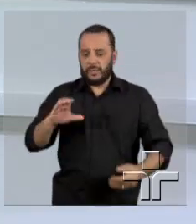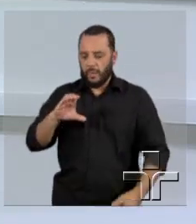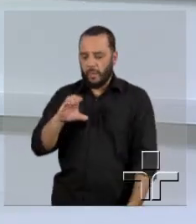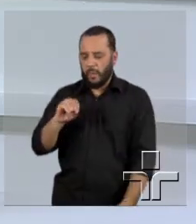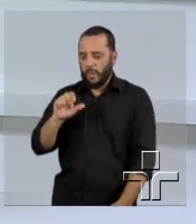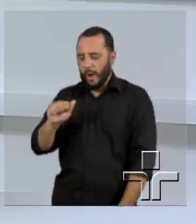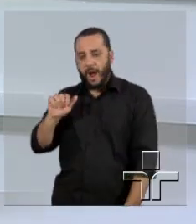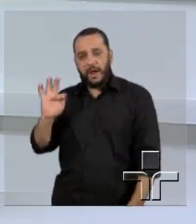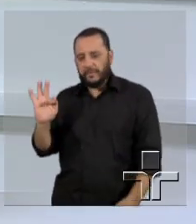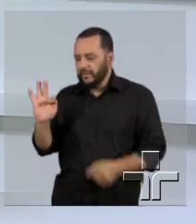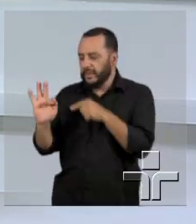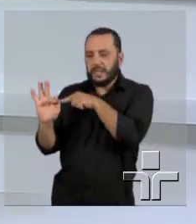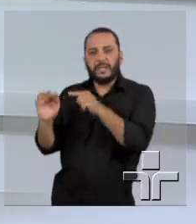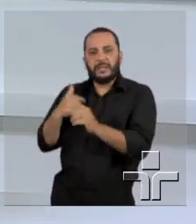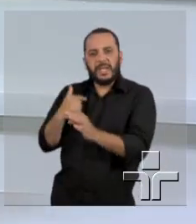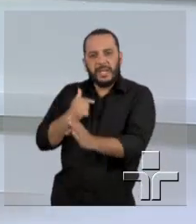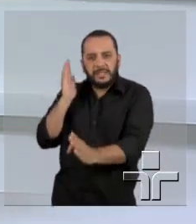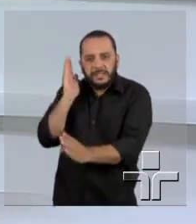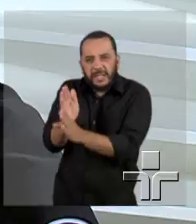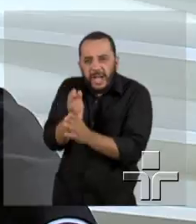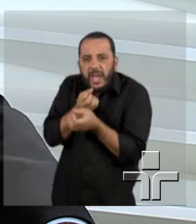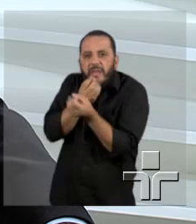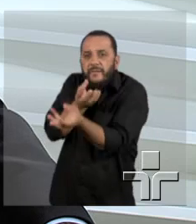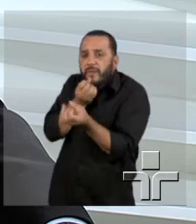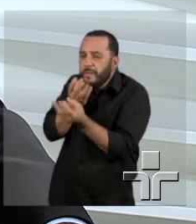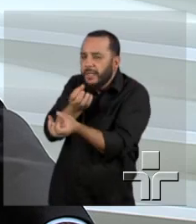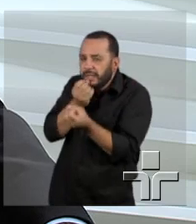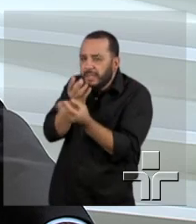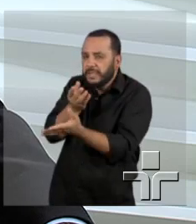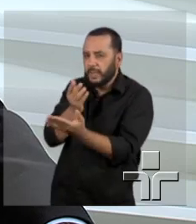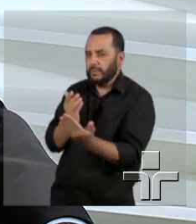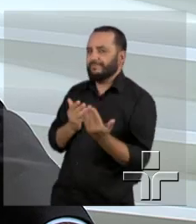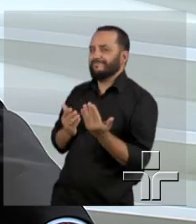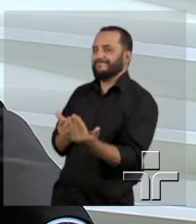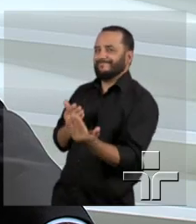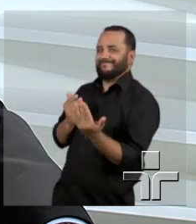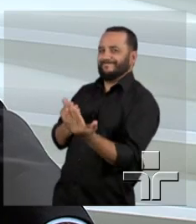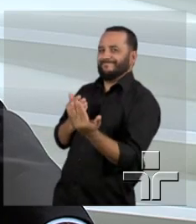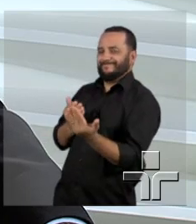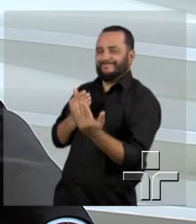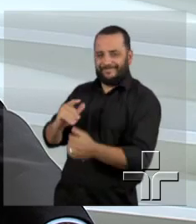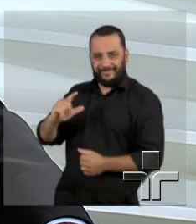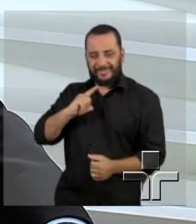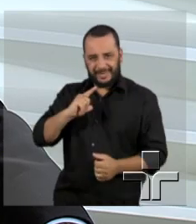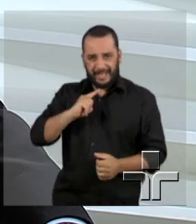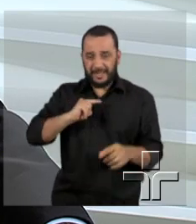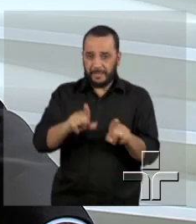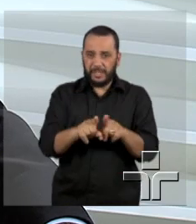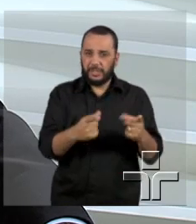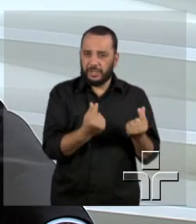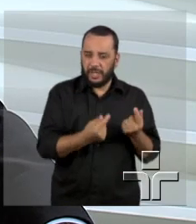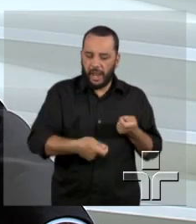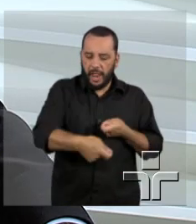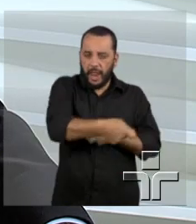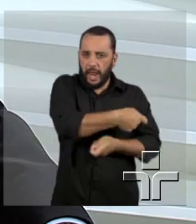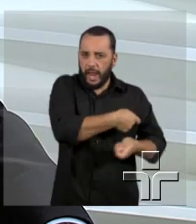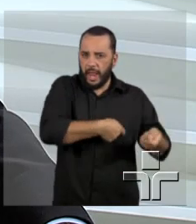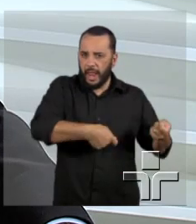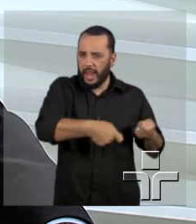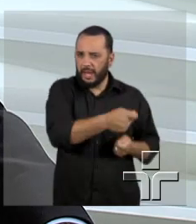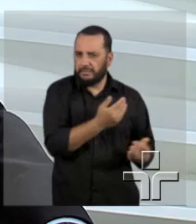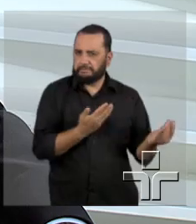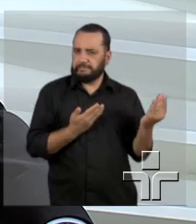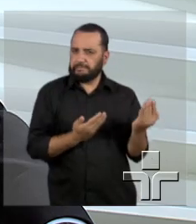COAF detecta uma informação atípica, uma movimentação suspeita, sendo que é importante